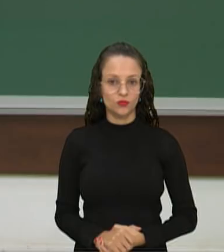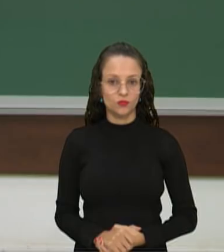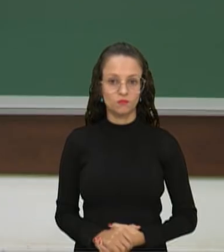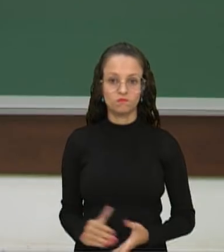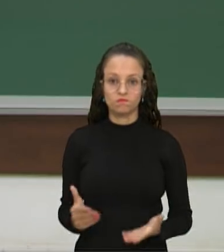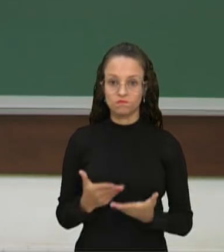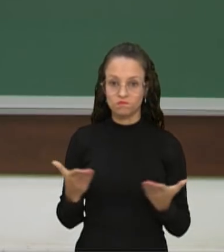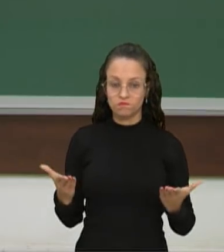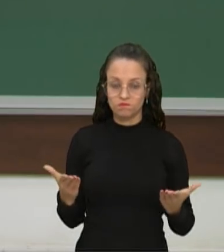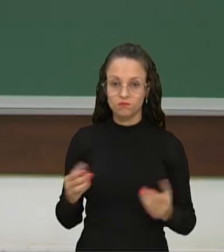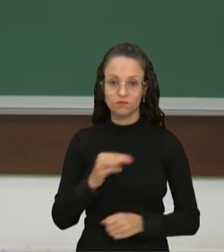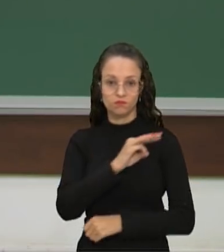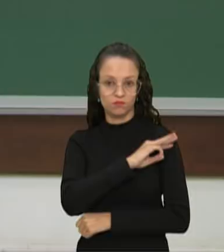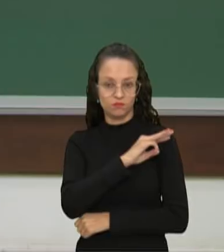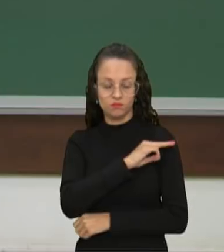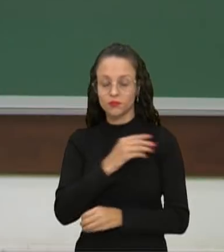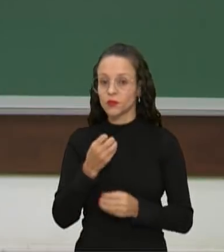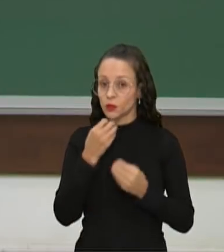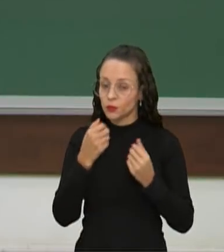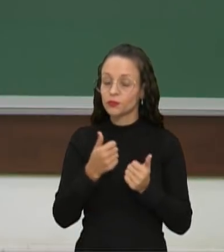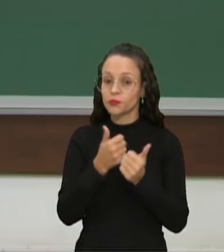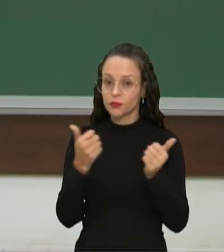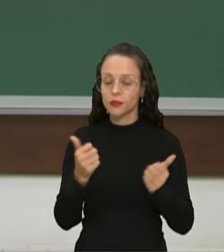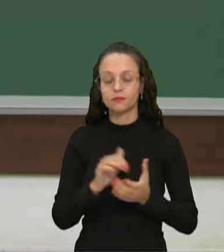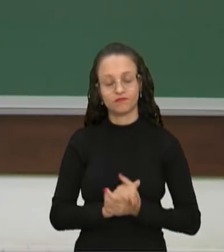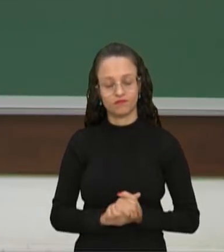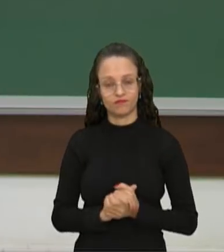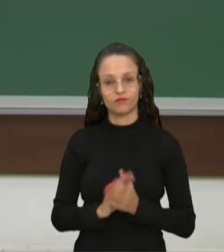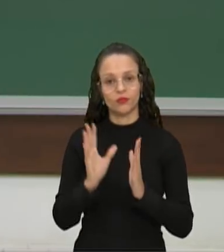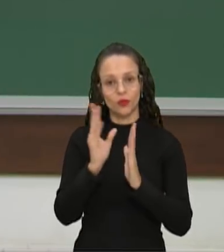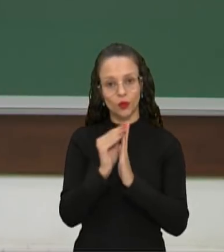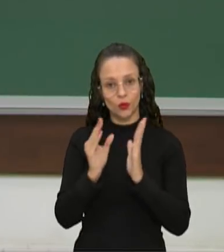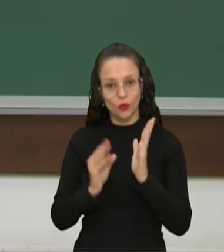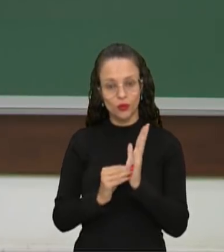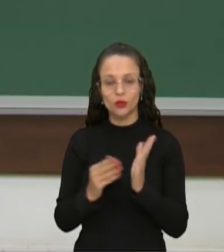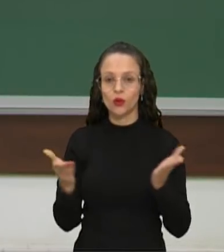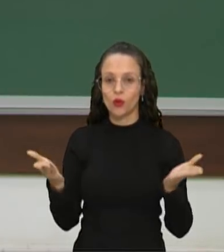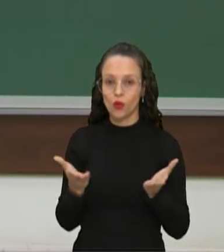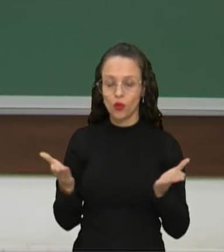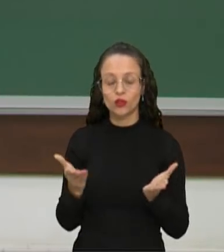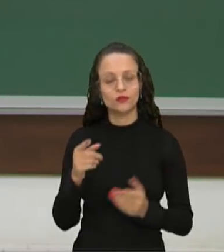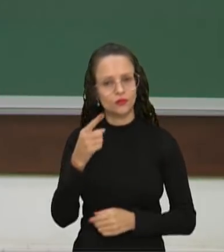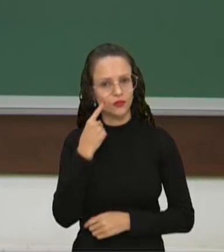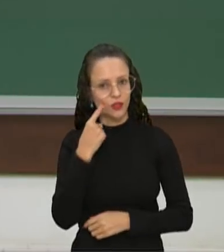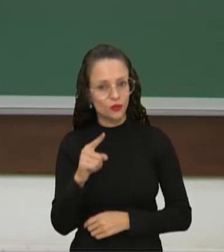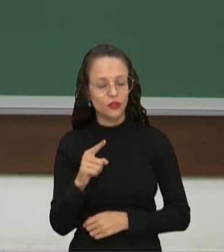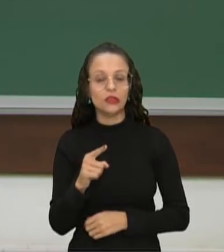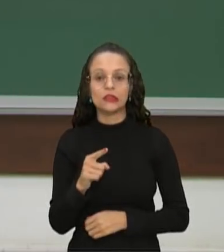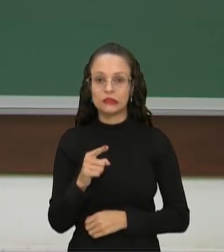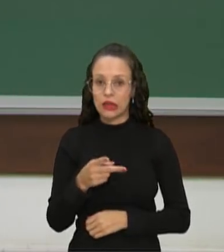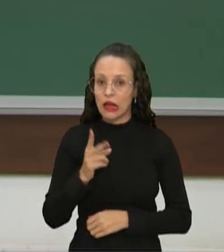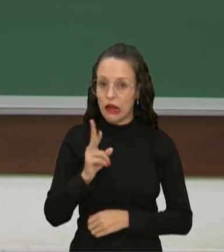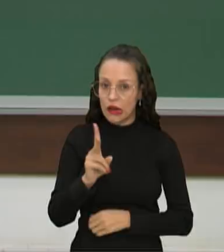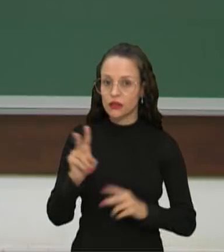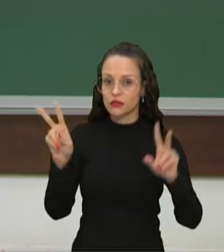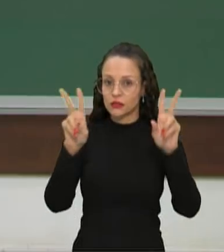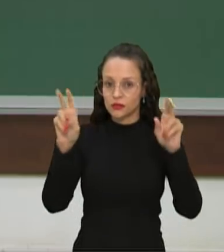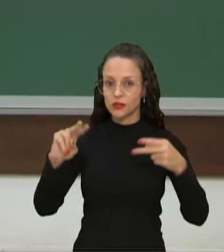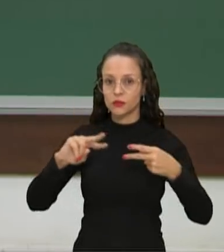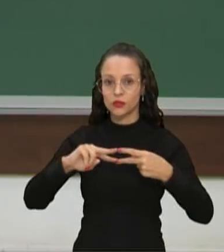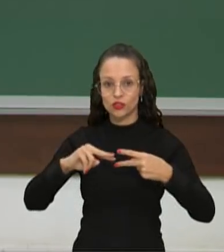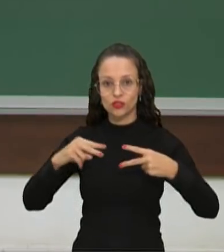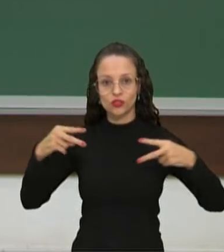E aí, terceira série, tudo bem? O conteúdo de hoje, gente, vocês vão ver que apesar de a gente ainda estar falando de genética, ele é um